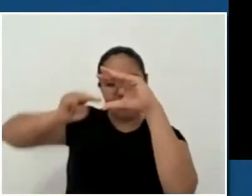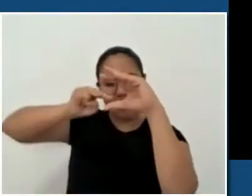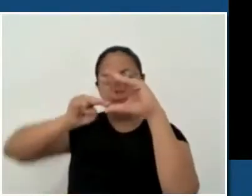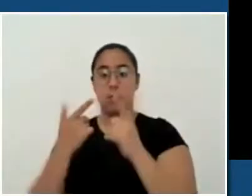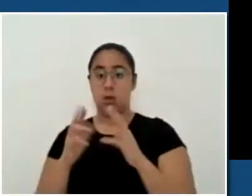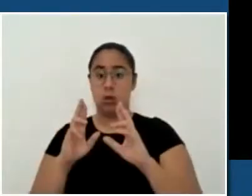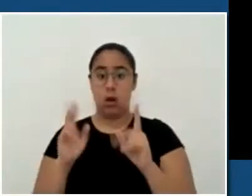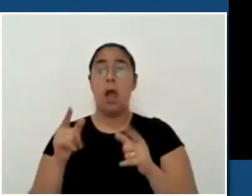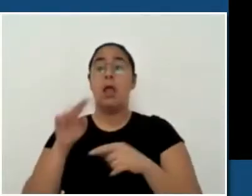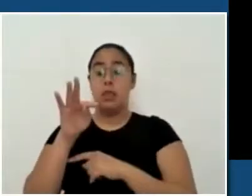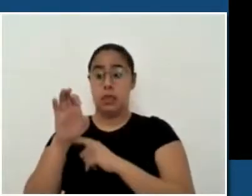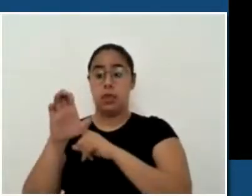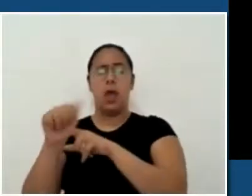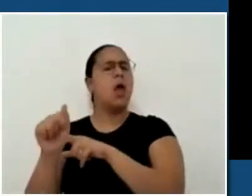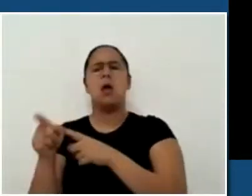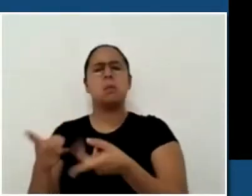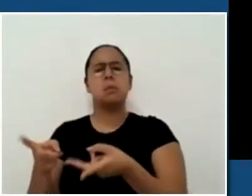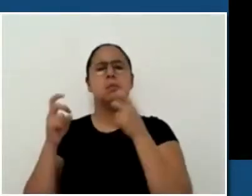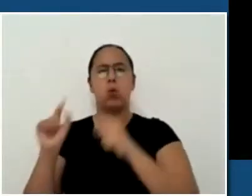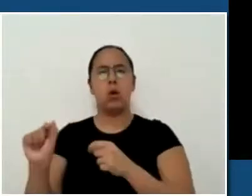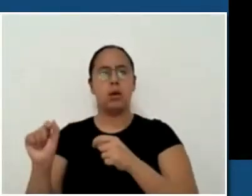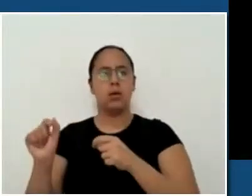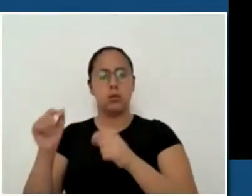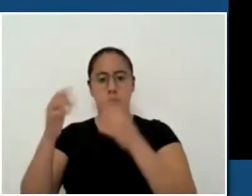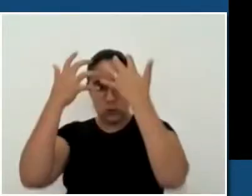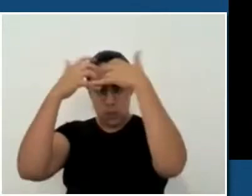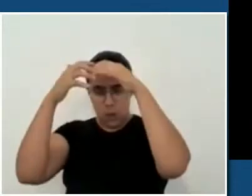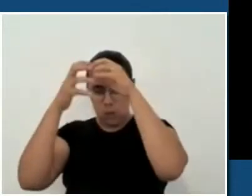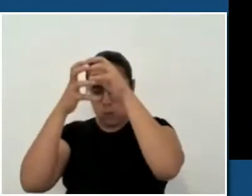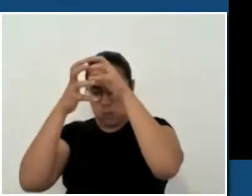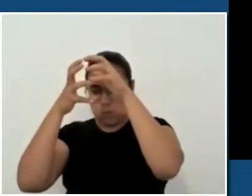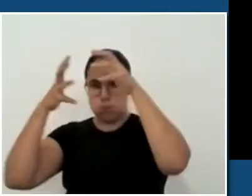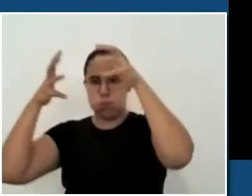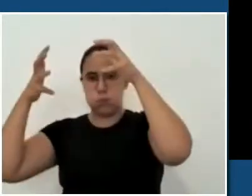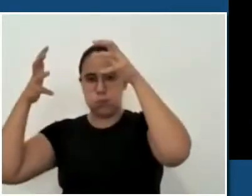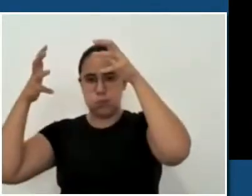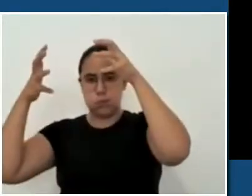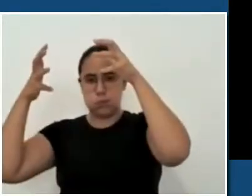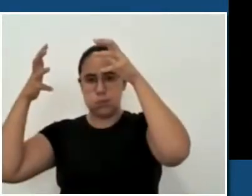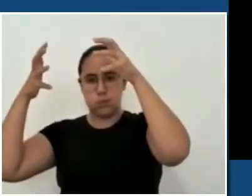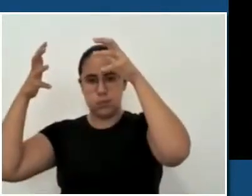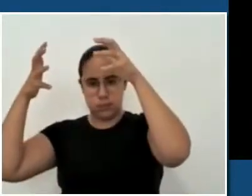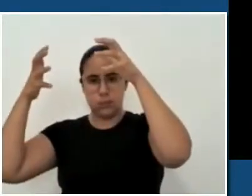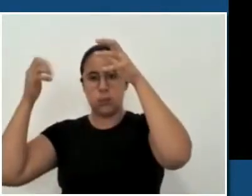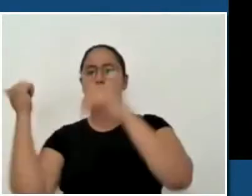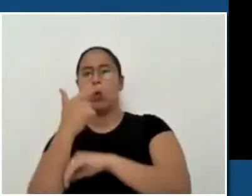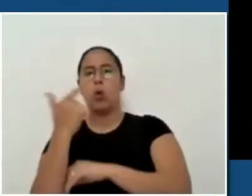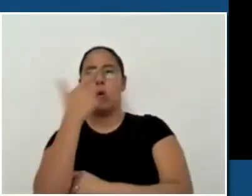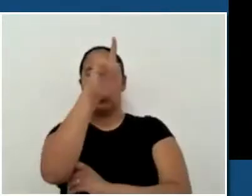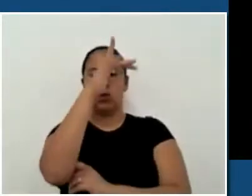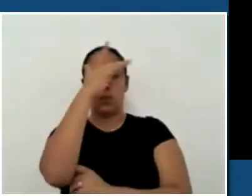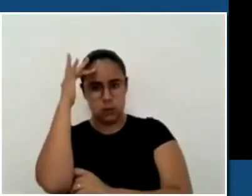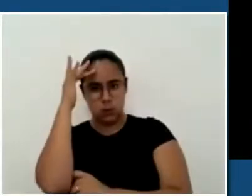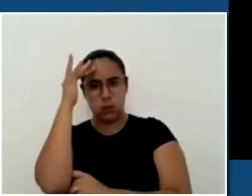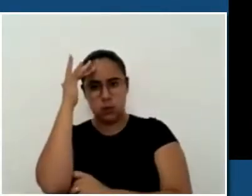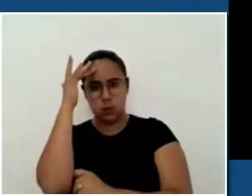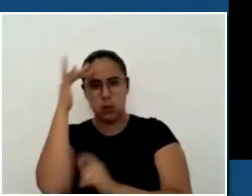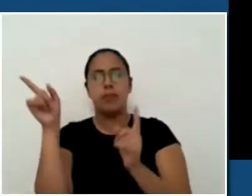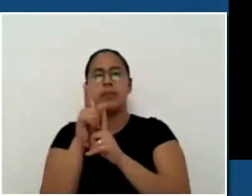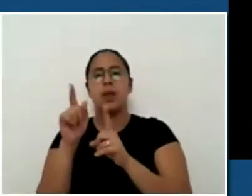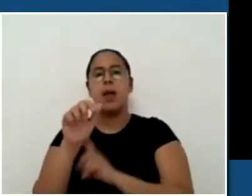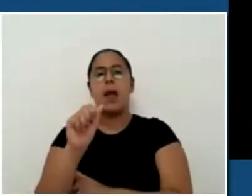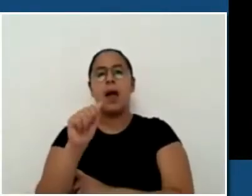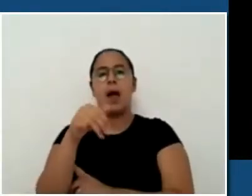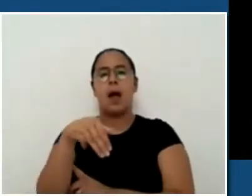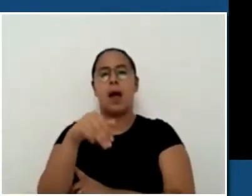um cérebro, o cérebro é maior do que da pessoa da mesma idade, e um supercrescimento da amígdala. Aqui não é a amígdala da garganta, é a amígdala